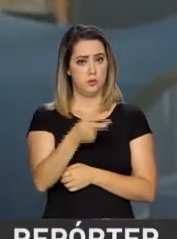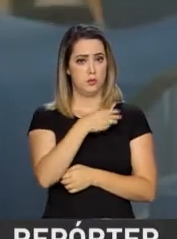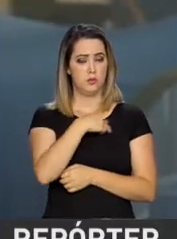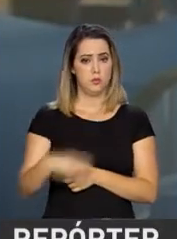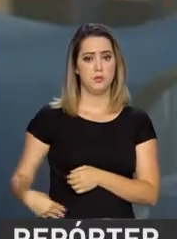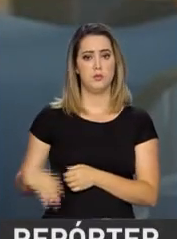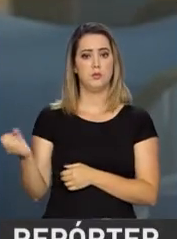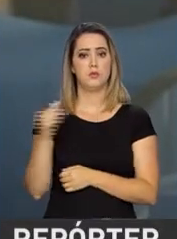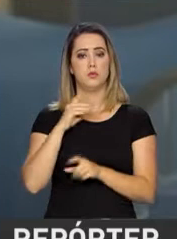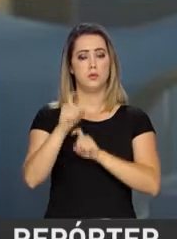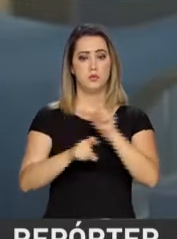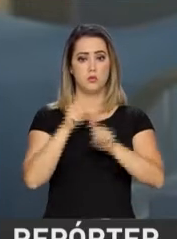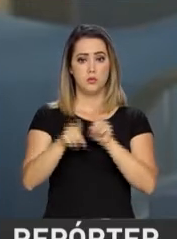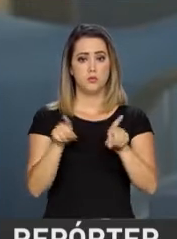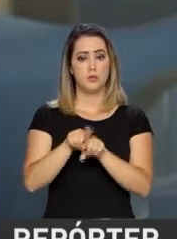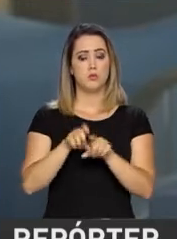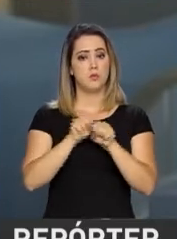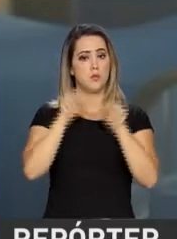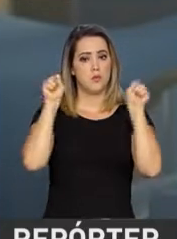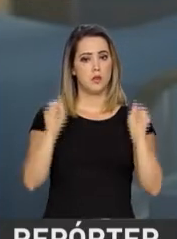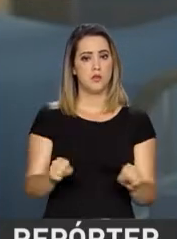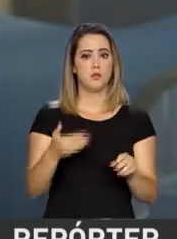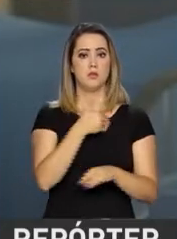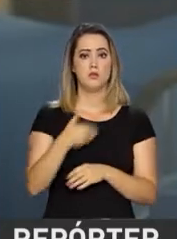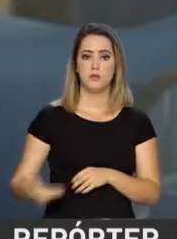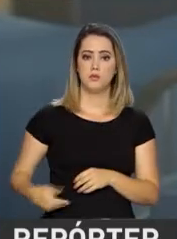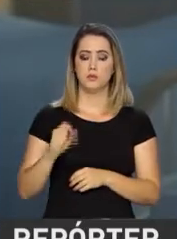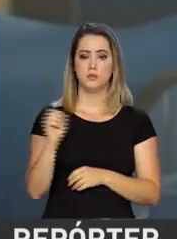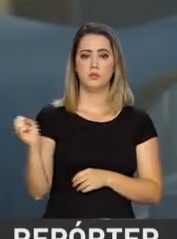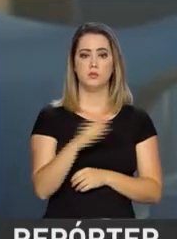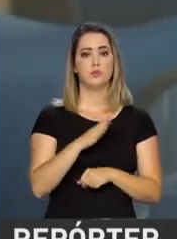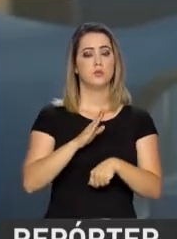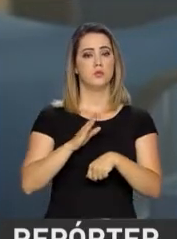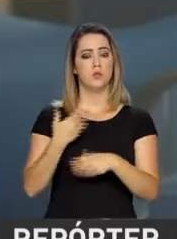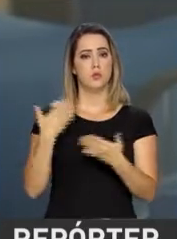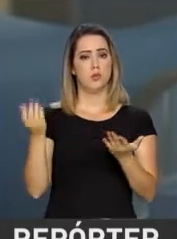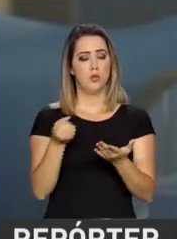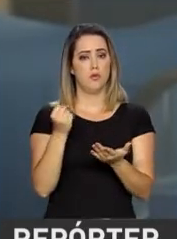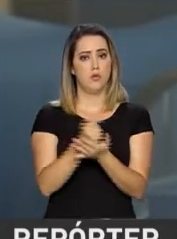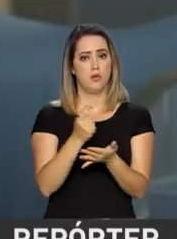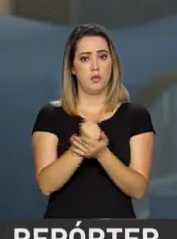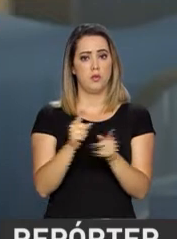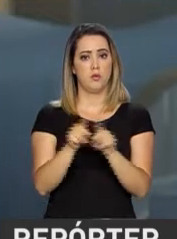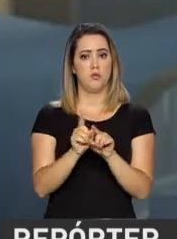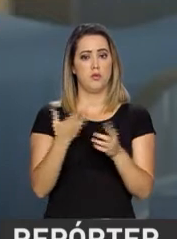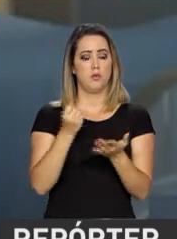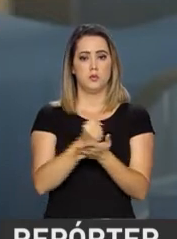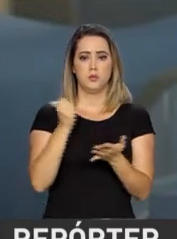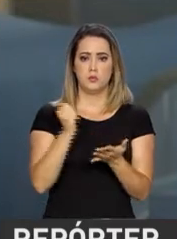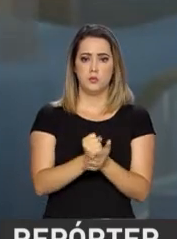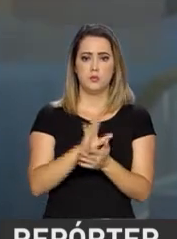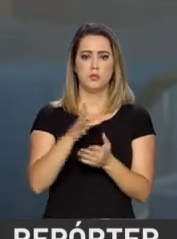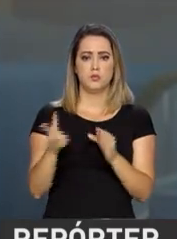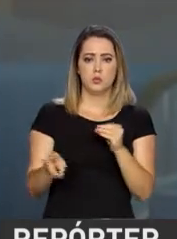estão a informatização de prontuários e sistemas da rede pública de saúde, o novo modelo de compras e a renegociação de contratos, medidas